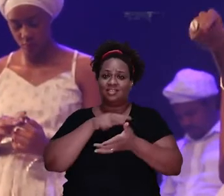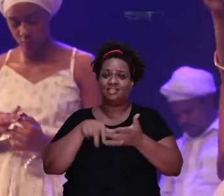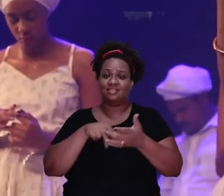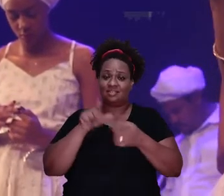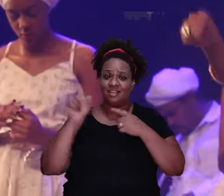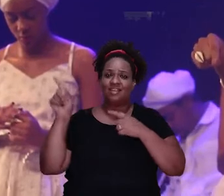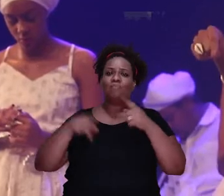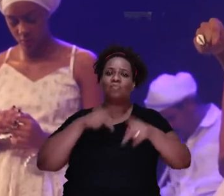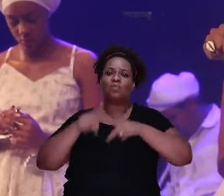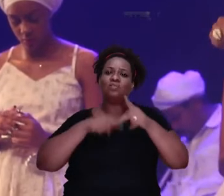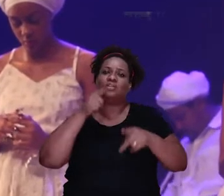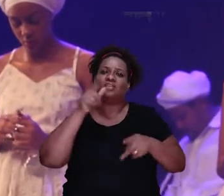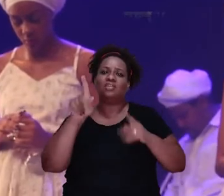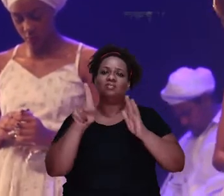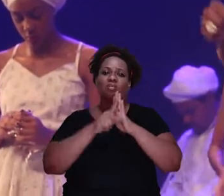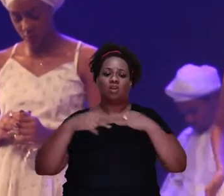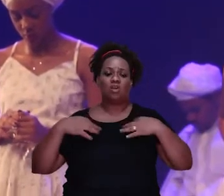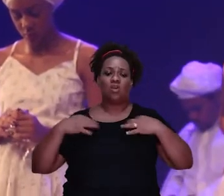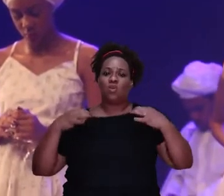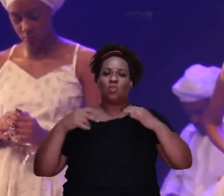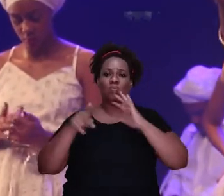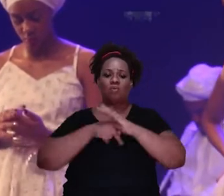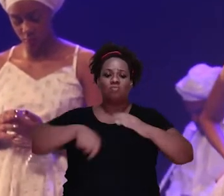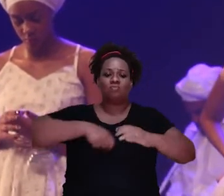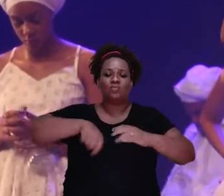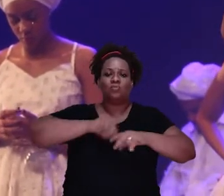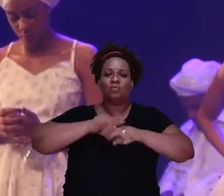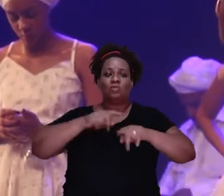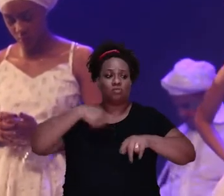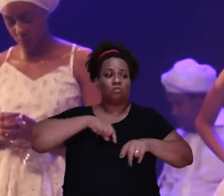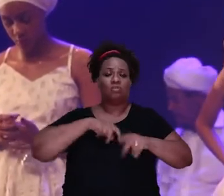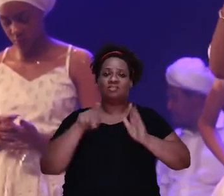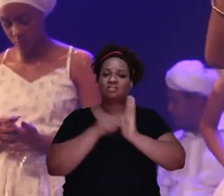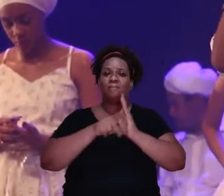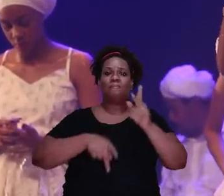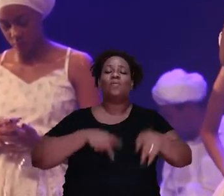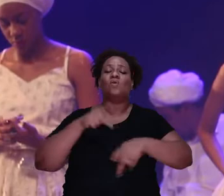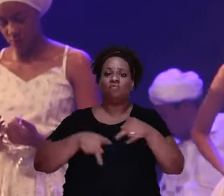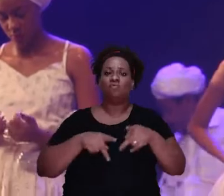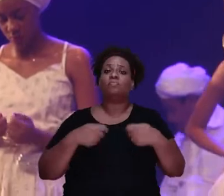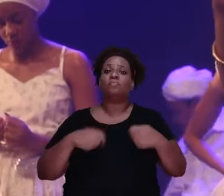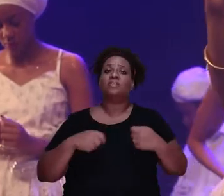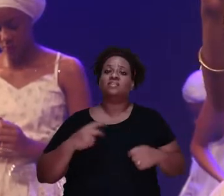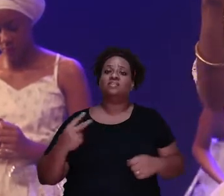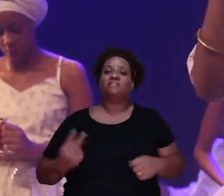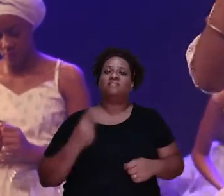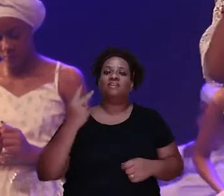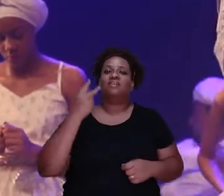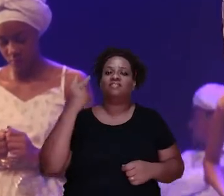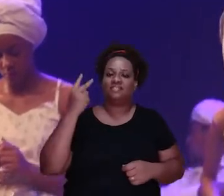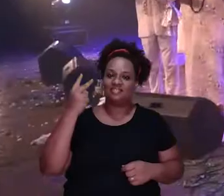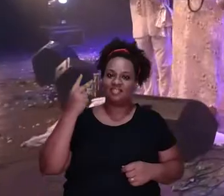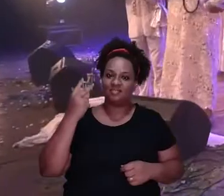essa dança esse povo né tem sua língua em sua vestimenta e sua culinária nós somos um povo que a